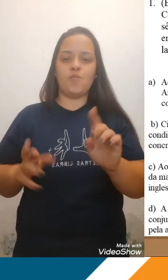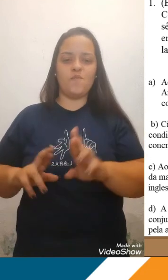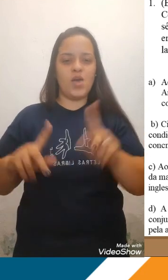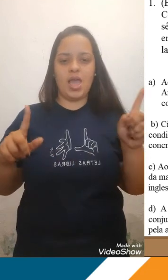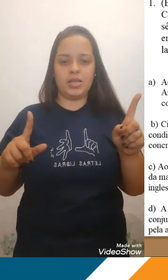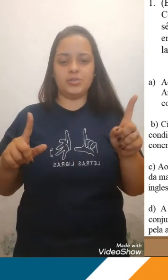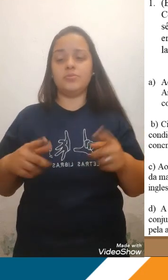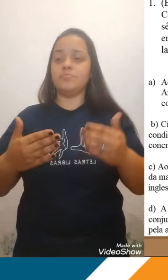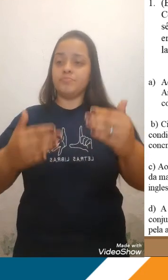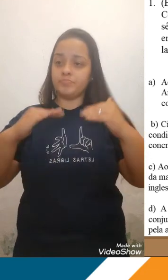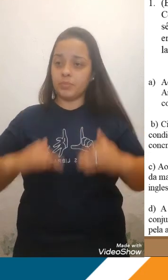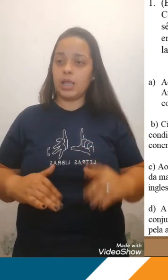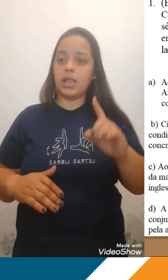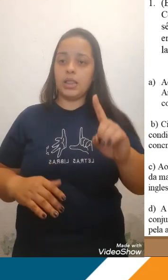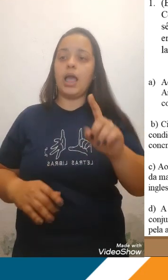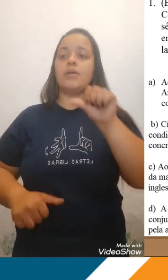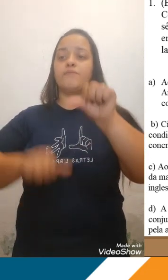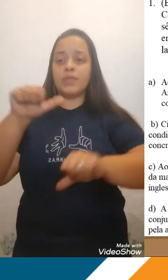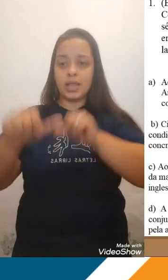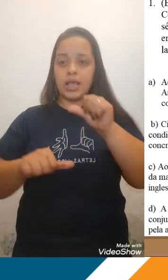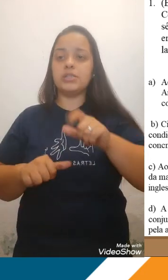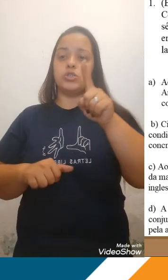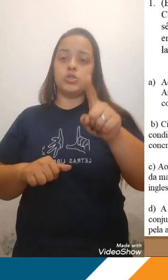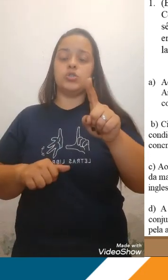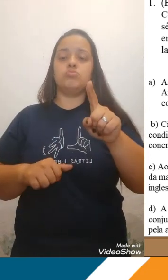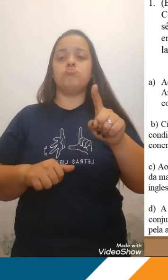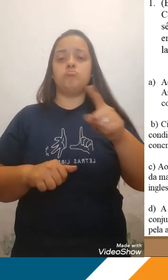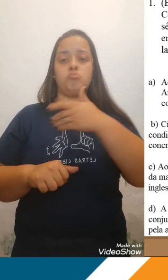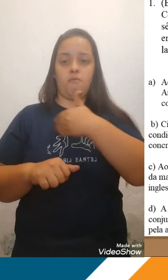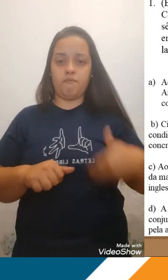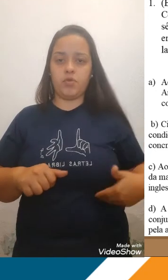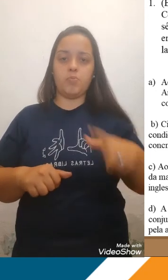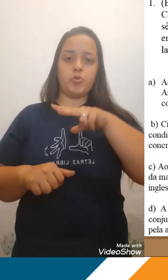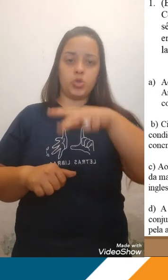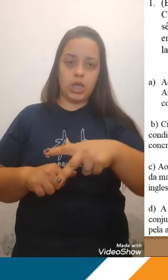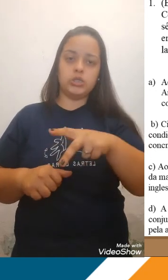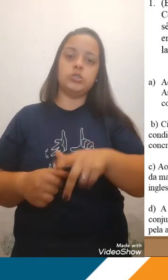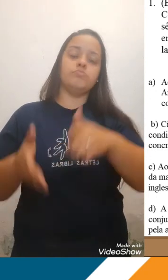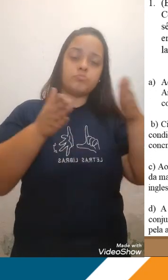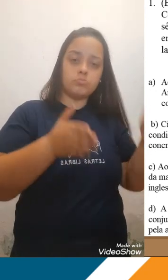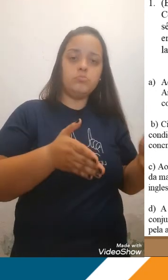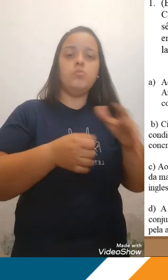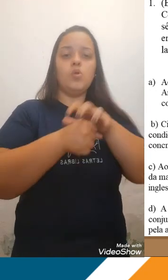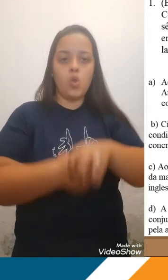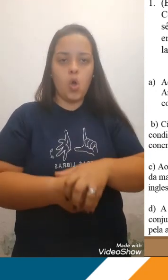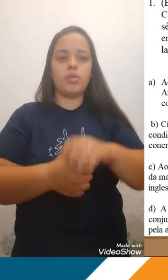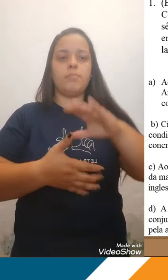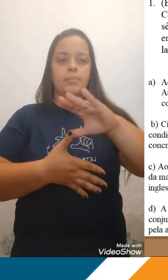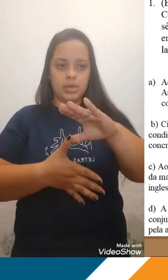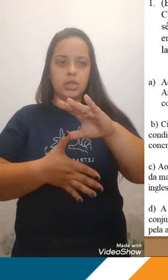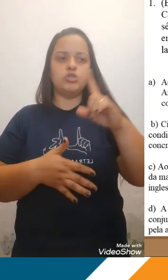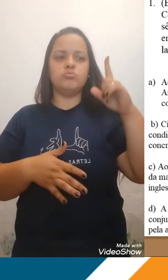a alternativa D. A transferência do Estado português para sua colônia americana, decisão tomada em face da